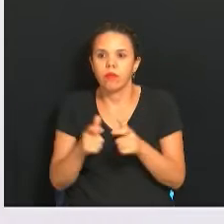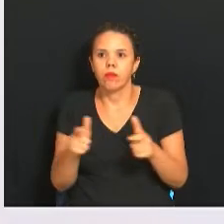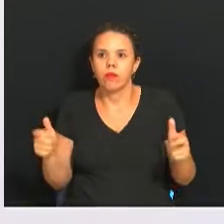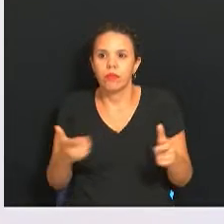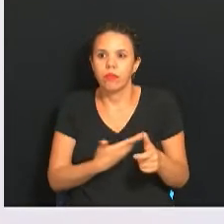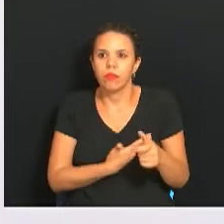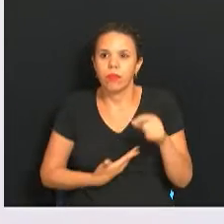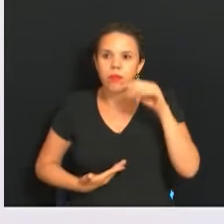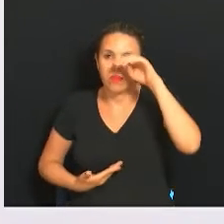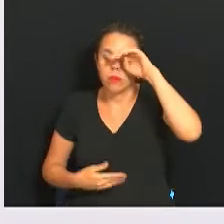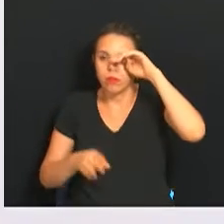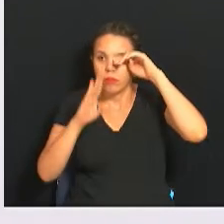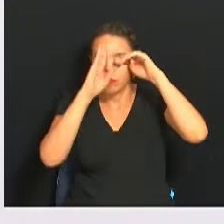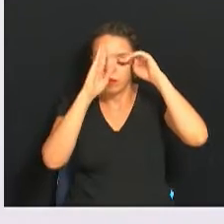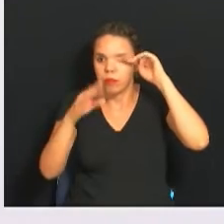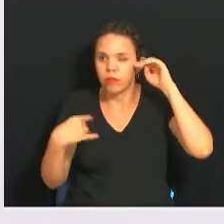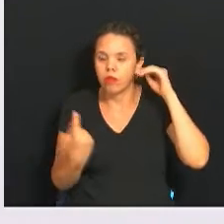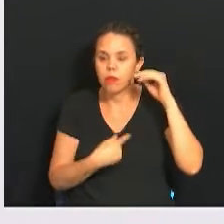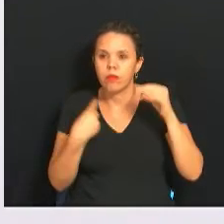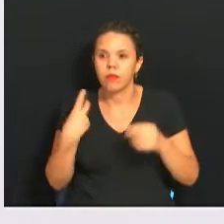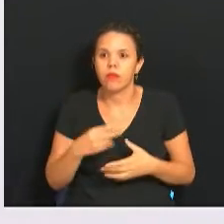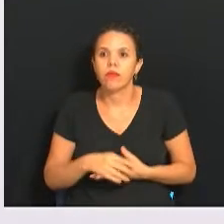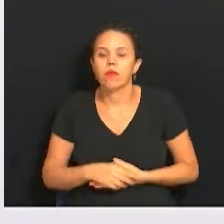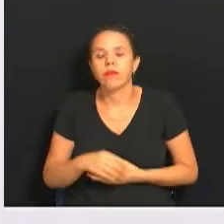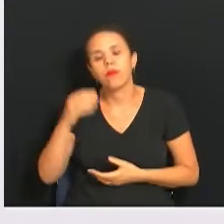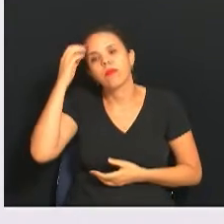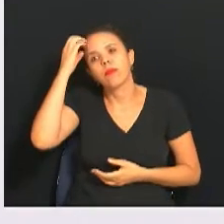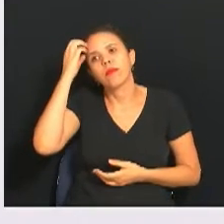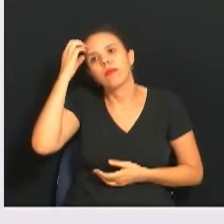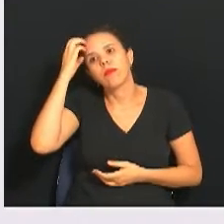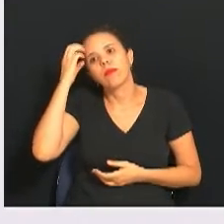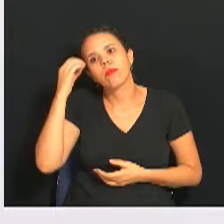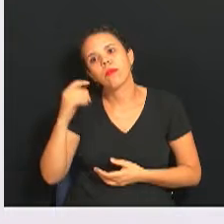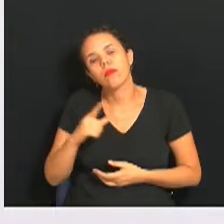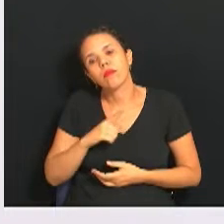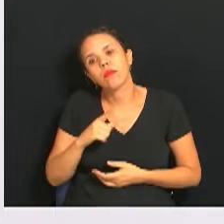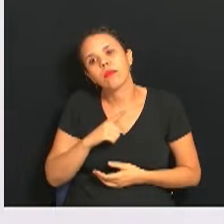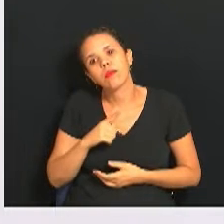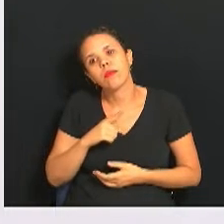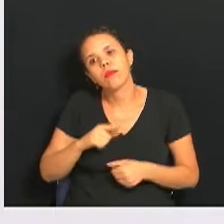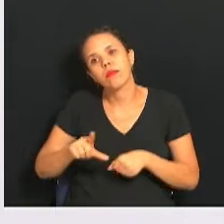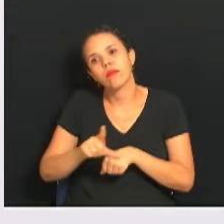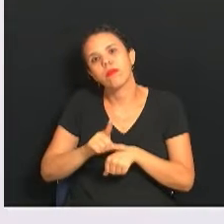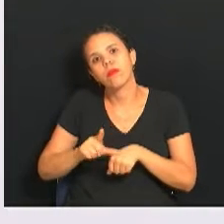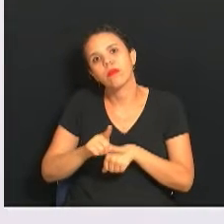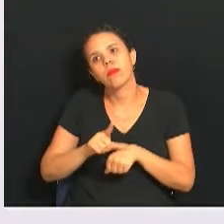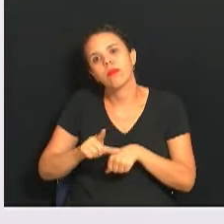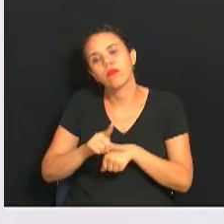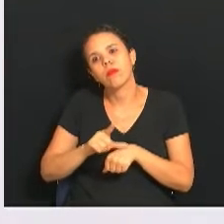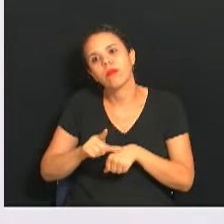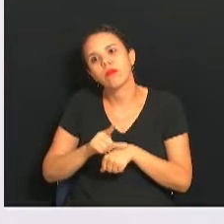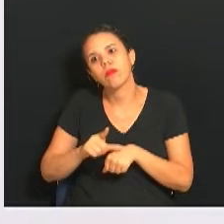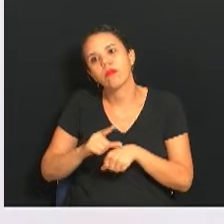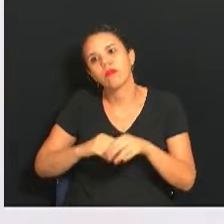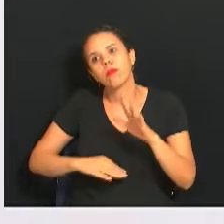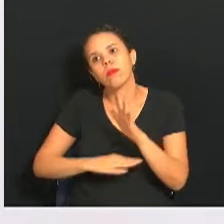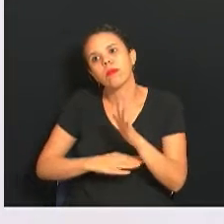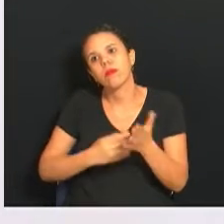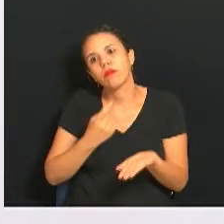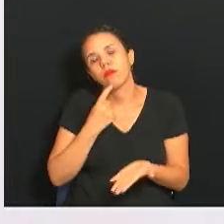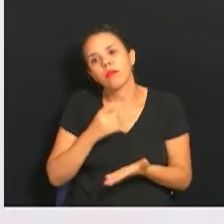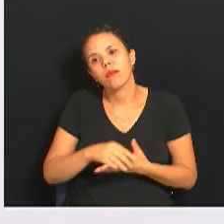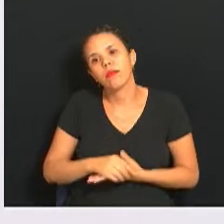público, principalmente nós como os vereadores, e tendo o poder de legislar através da Câmara Municipal de